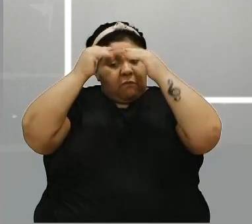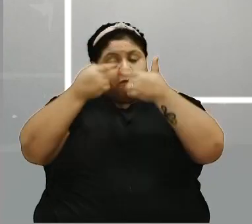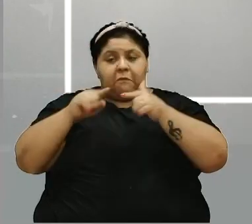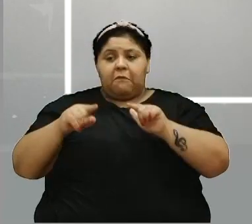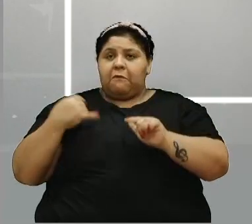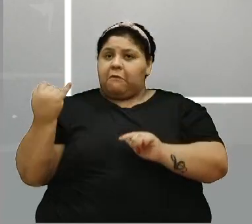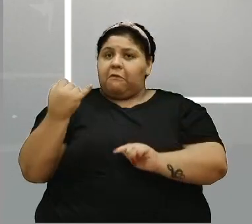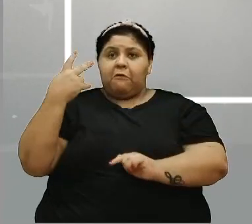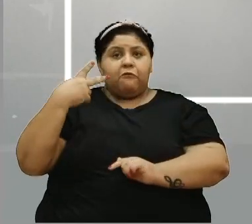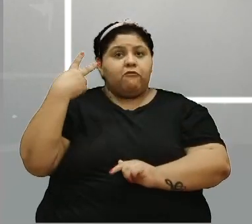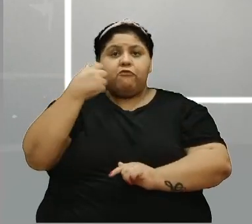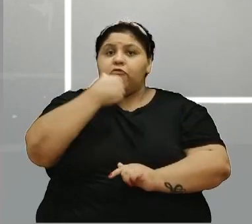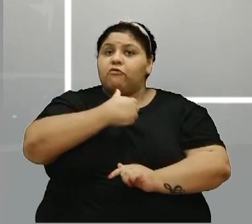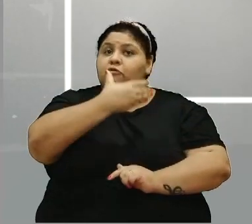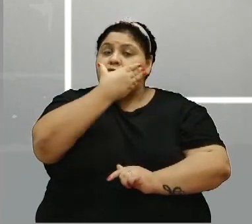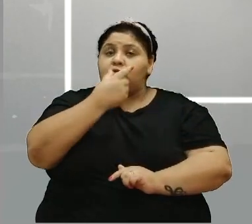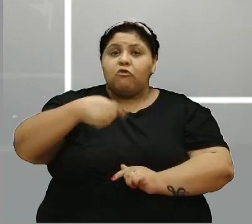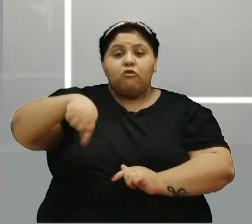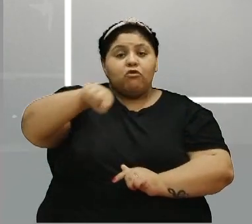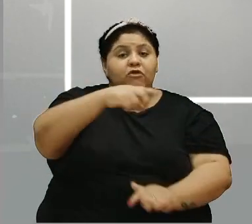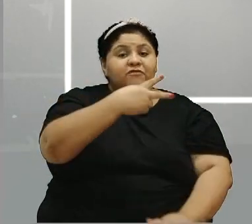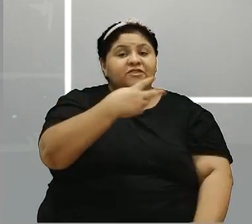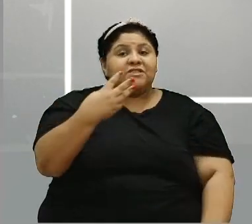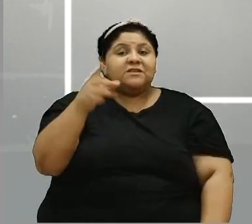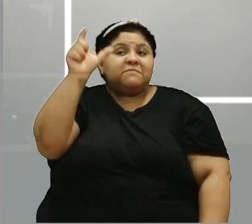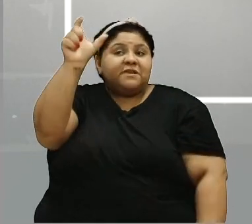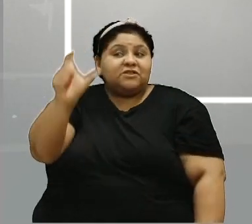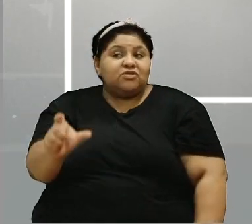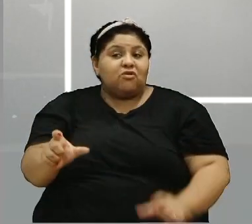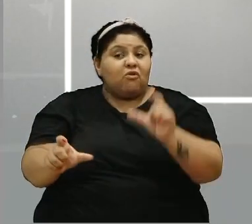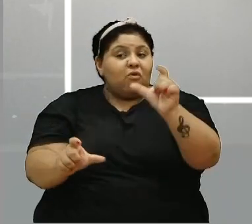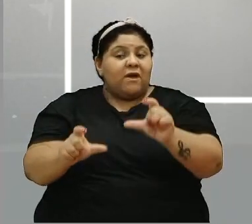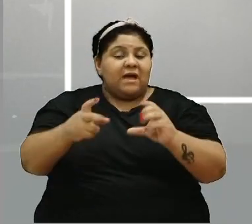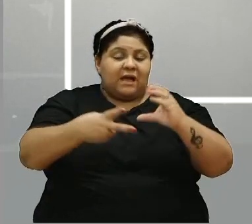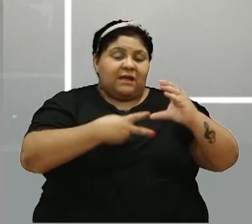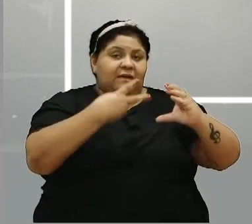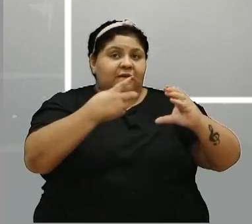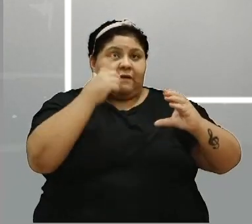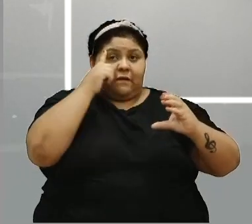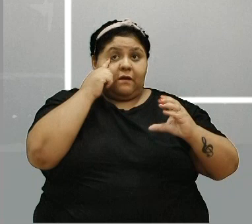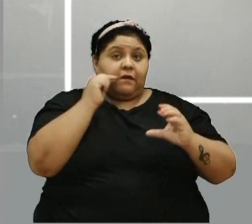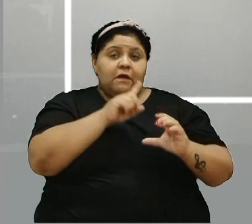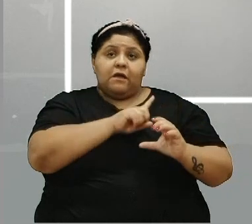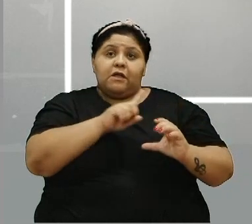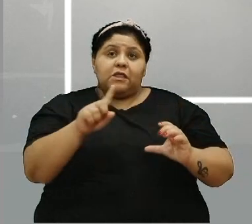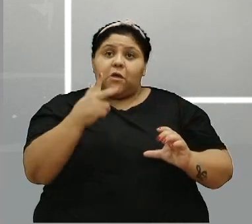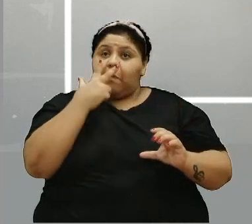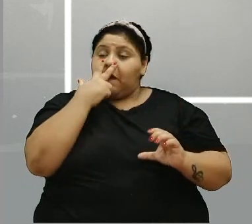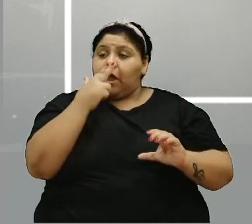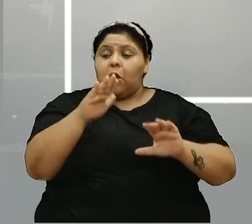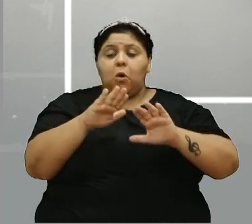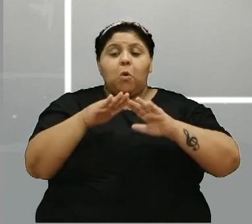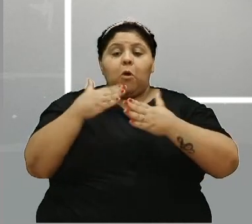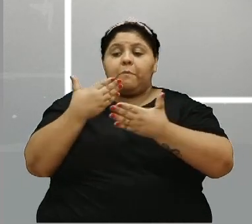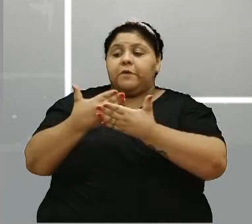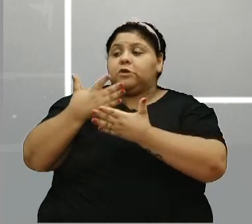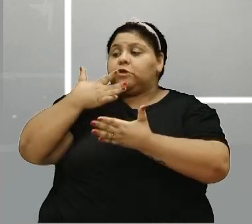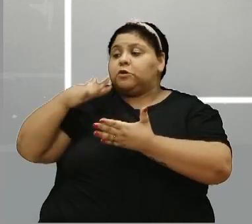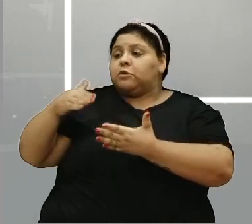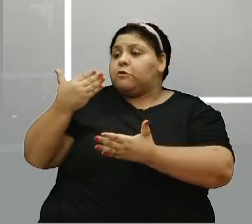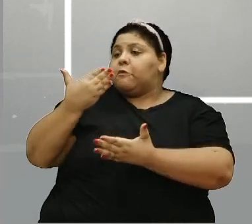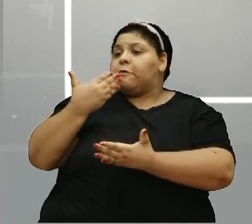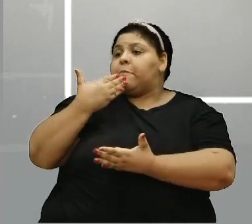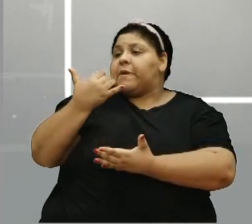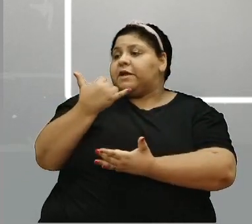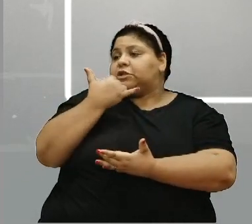se é vereador ou vereadora, nós somos 23 pessoas. A Câmara não é um jardim de infância onde a professora manda pedir desculpa cada